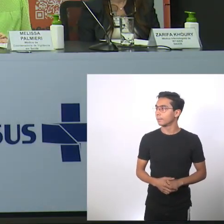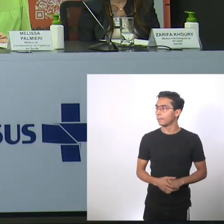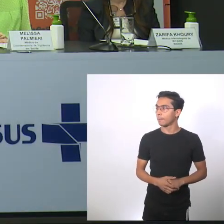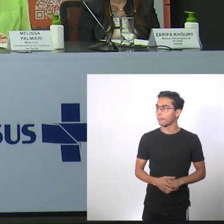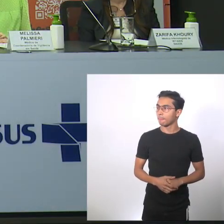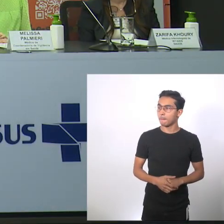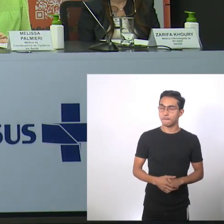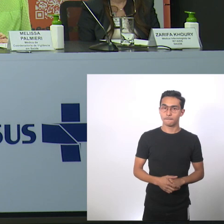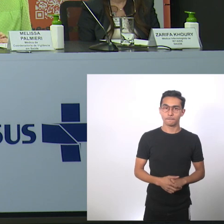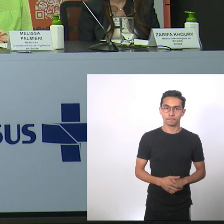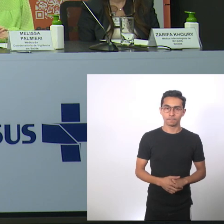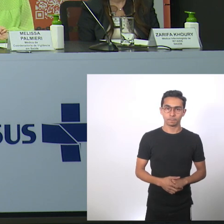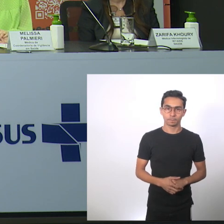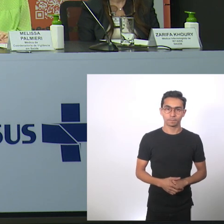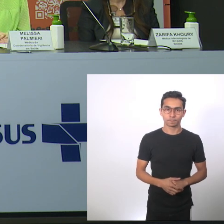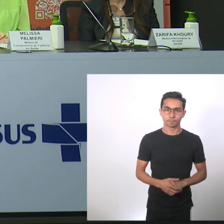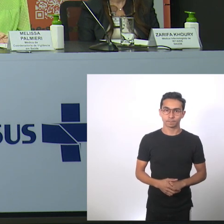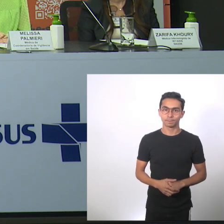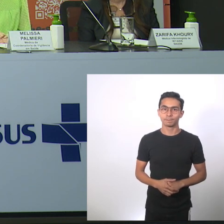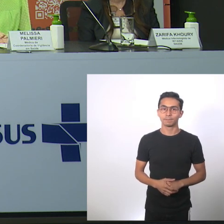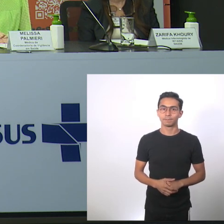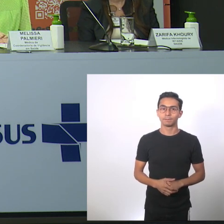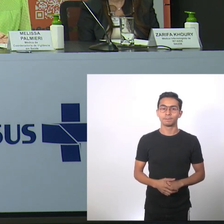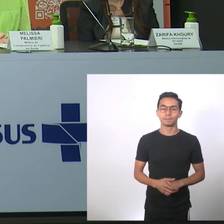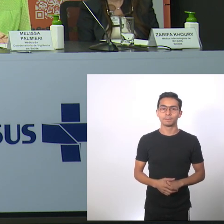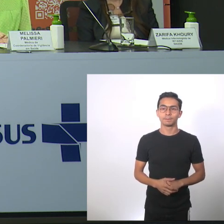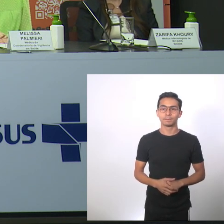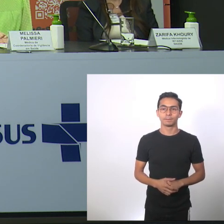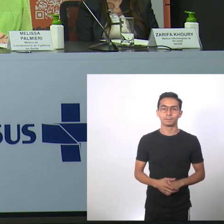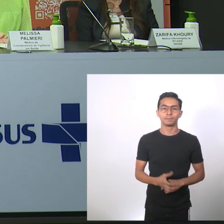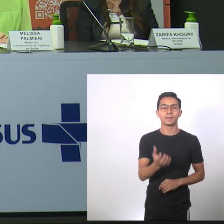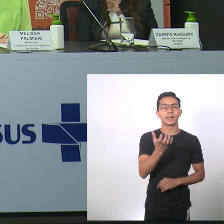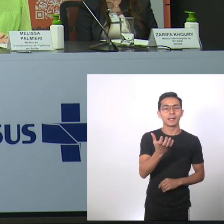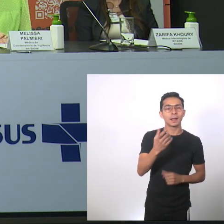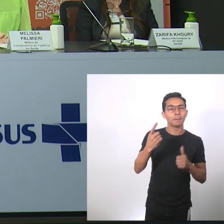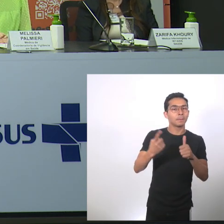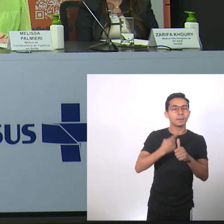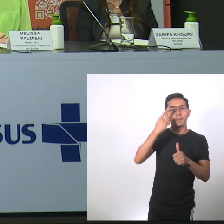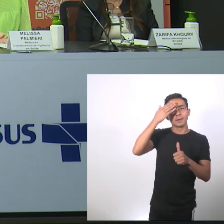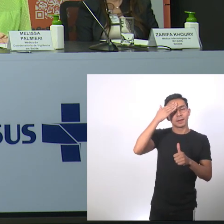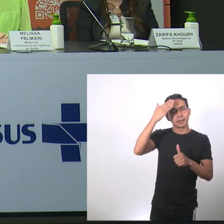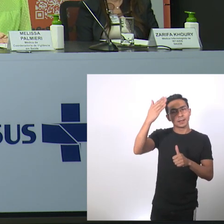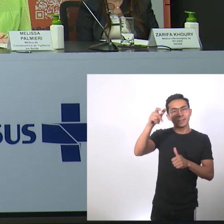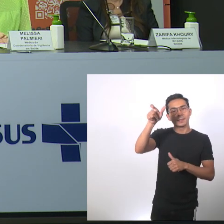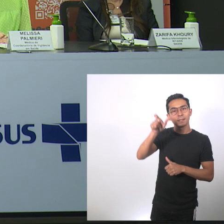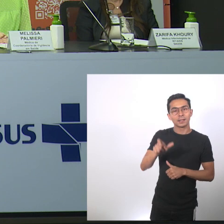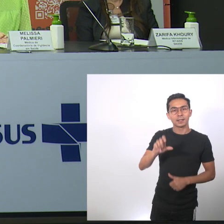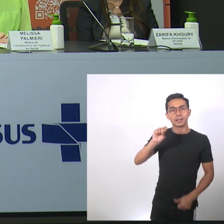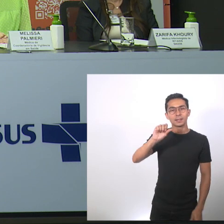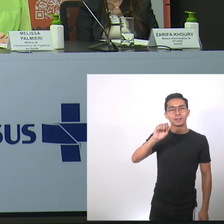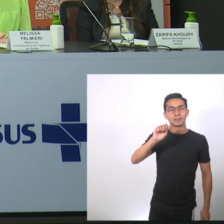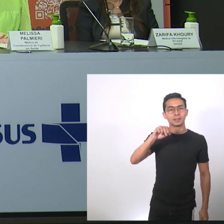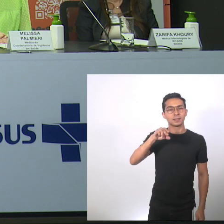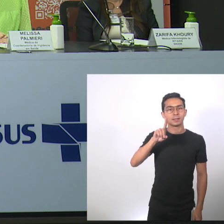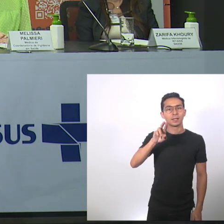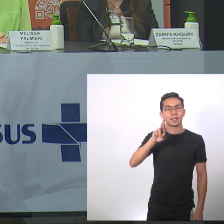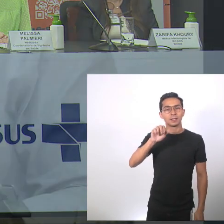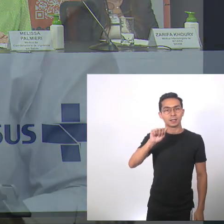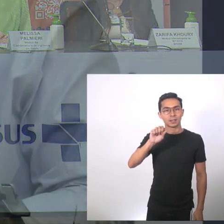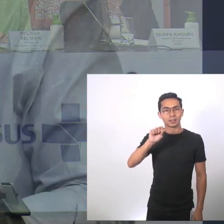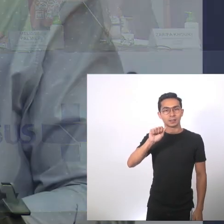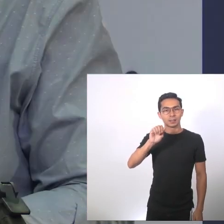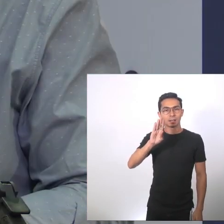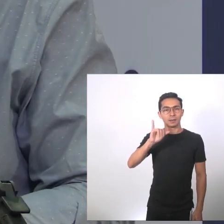Nós gostaríamos de agradecer, primeiro, a nossa doutora Sandra Sabino, que esteve aqui conosco na